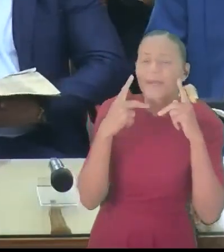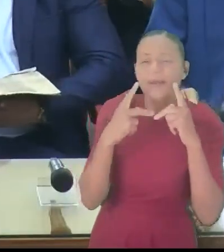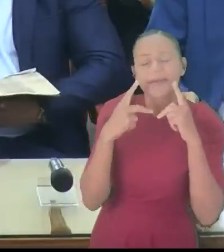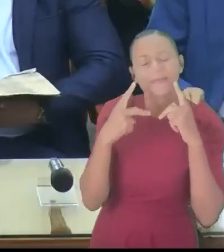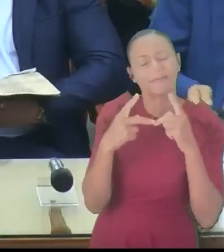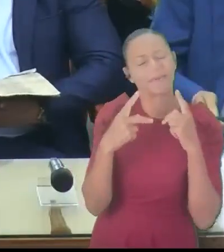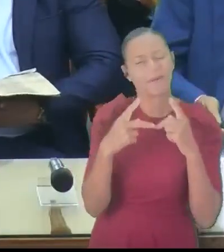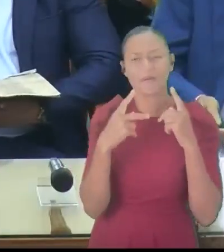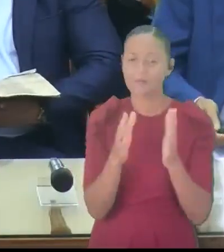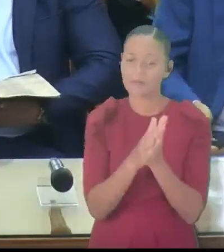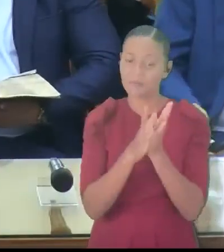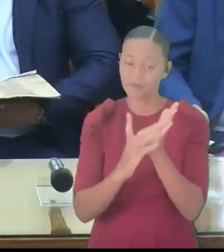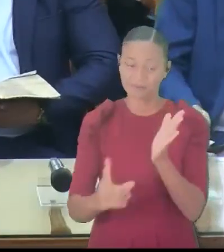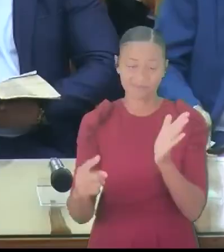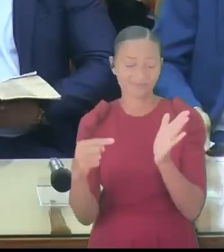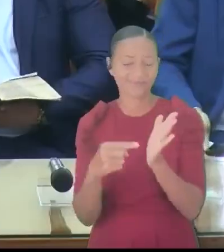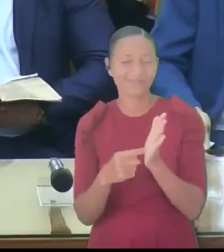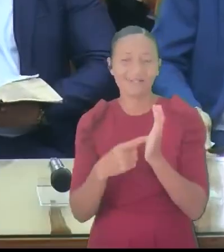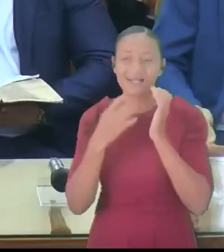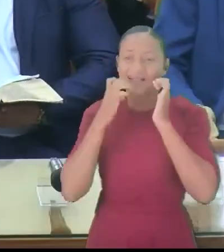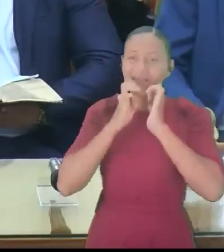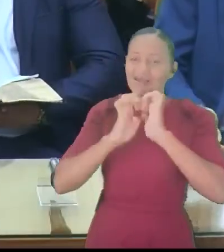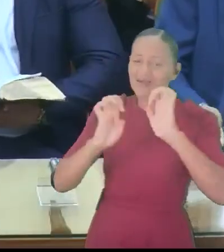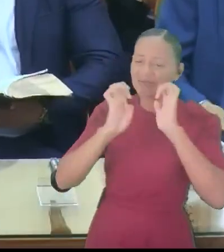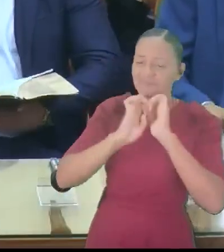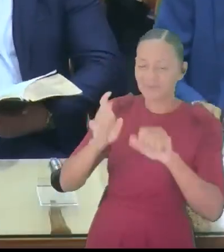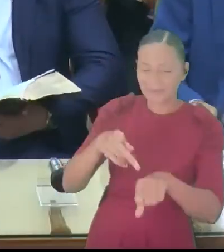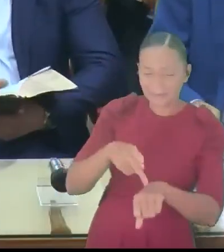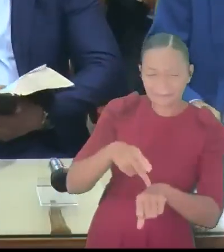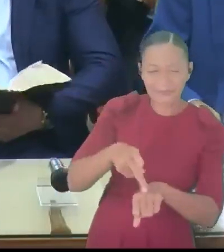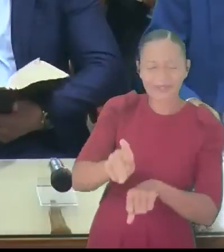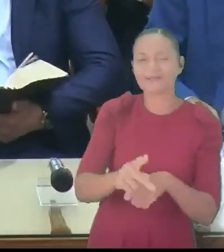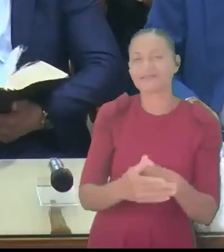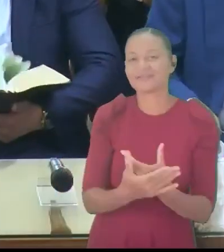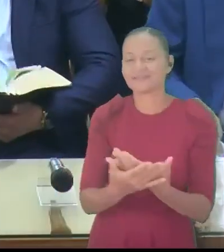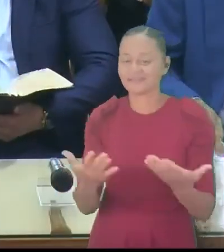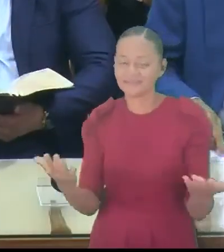quando Pedro pregou o evangelho puro,